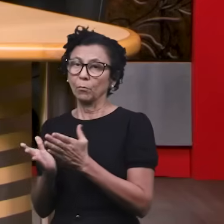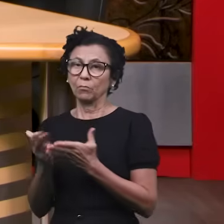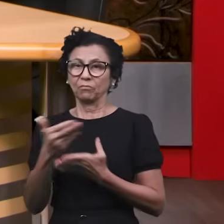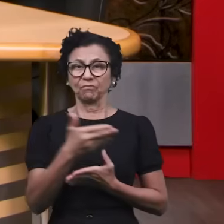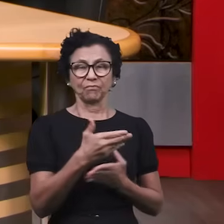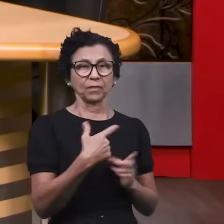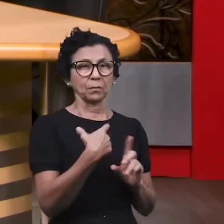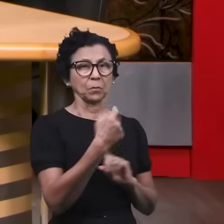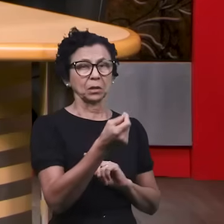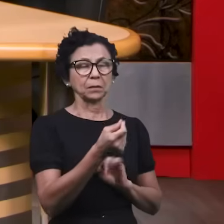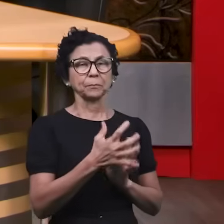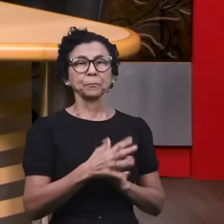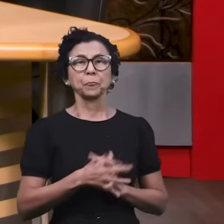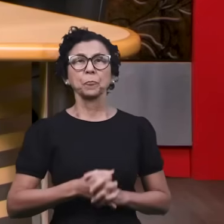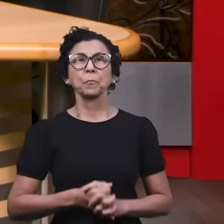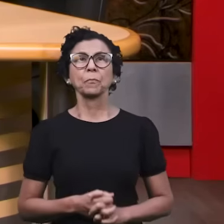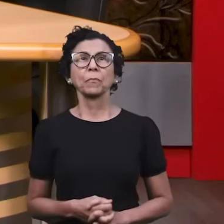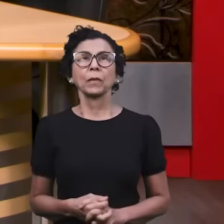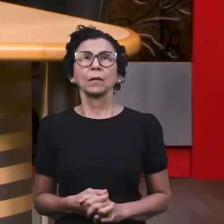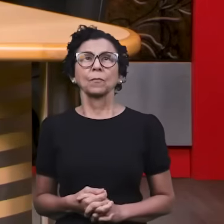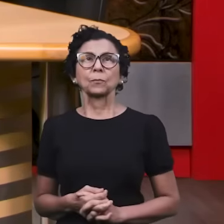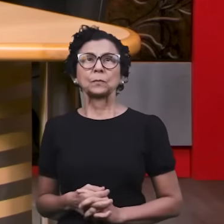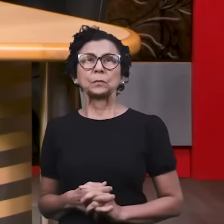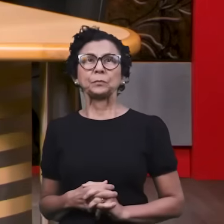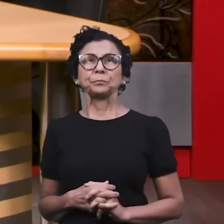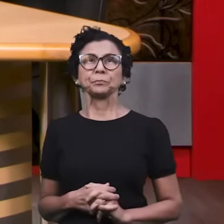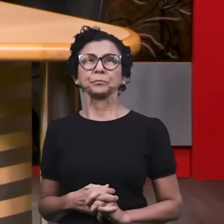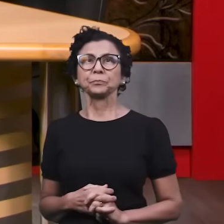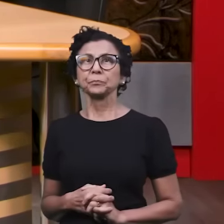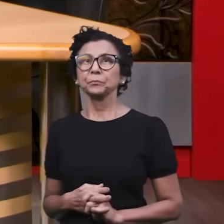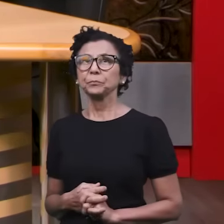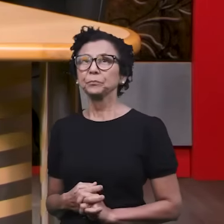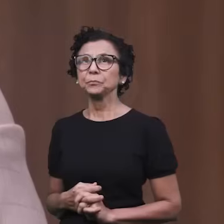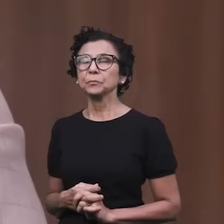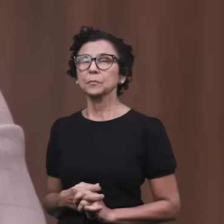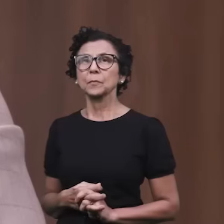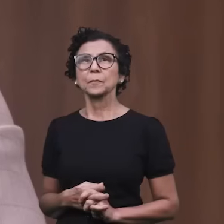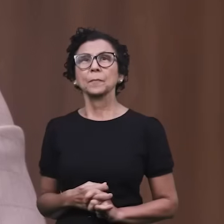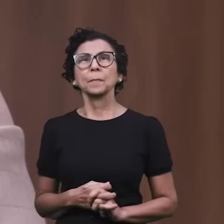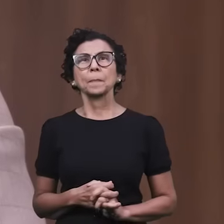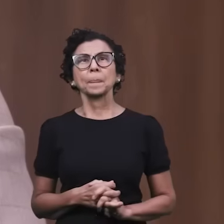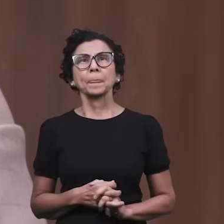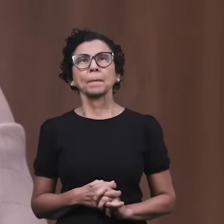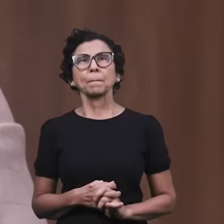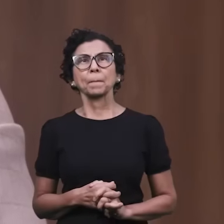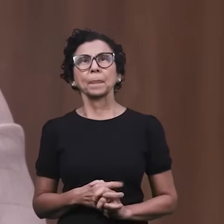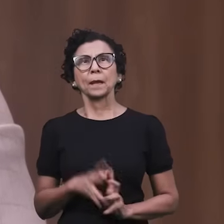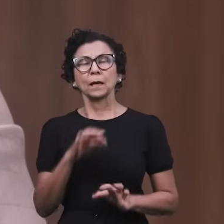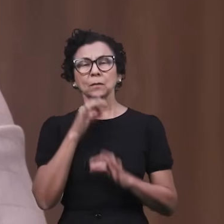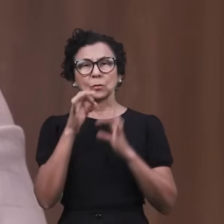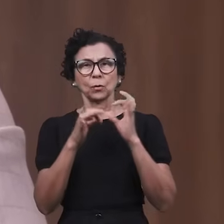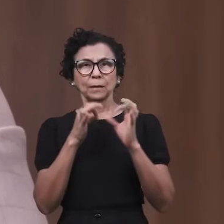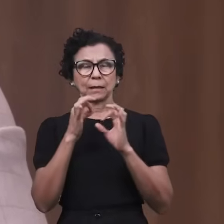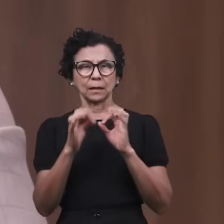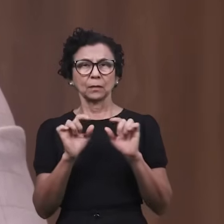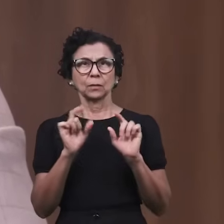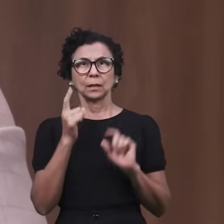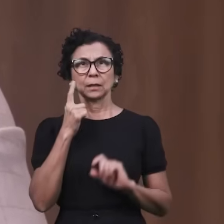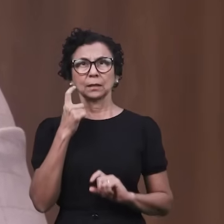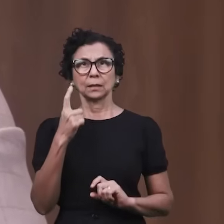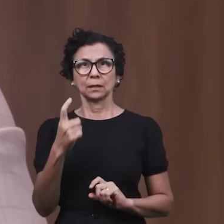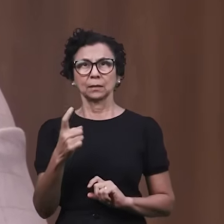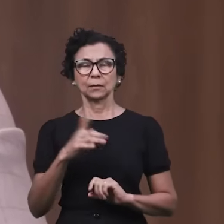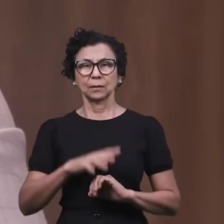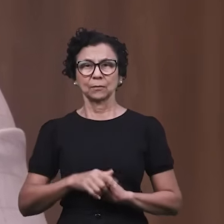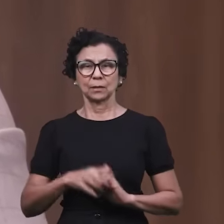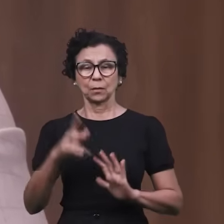interessante desse comentário, pastor Amadeu, pastor Francisco, é que para você pegar a planta